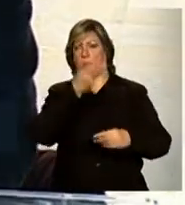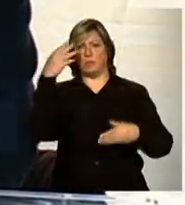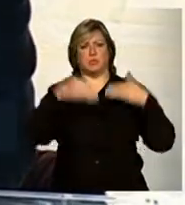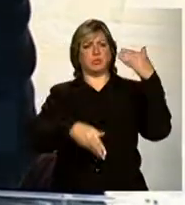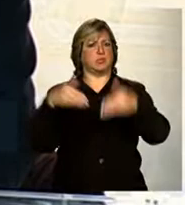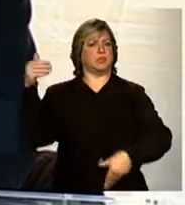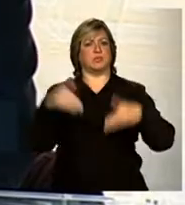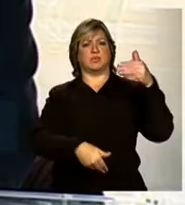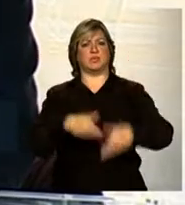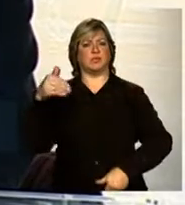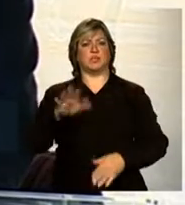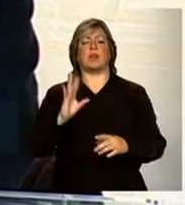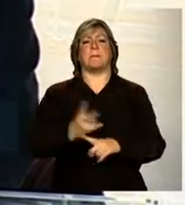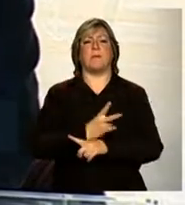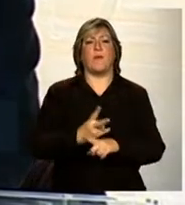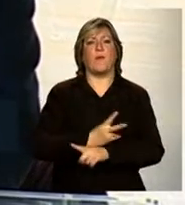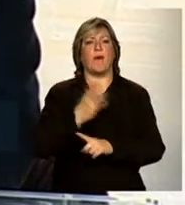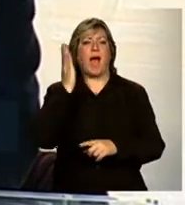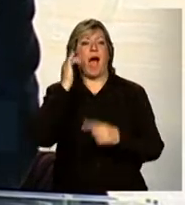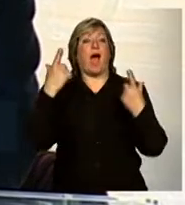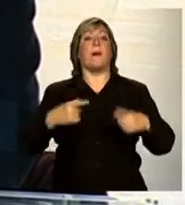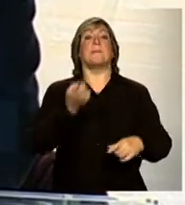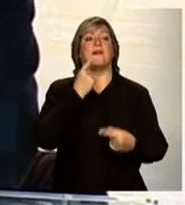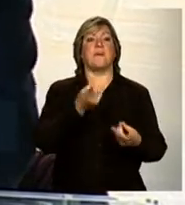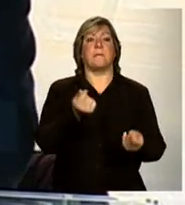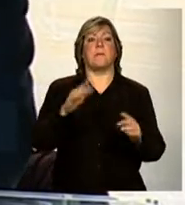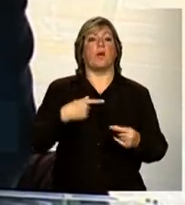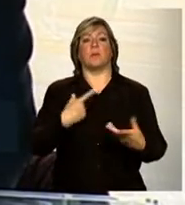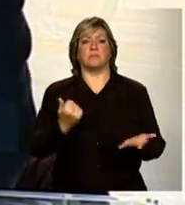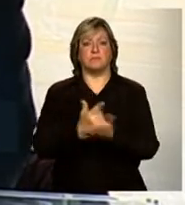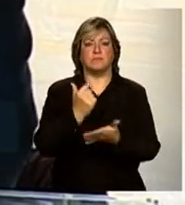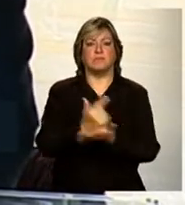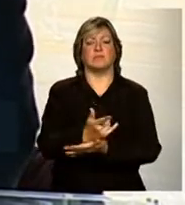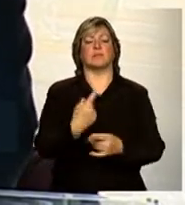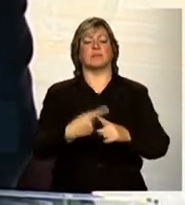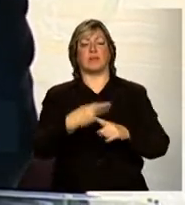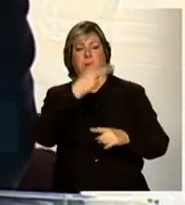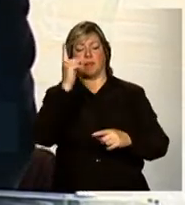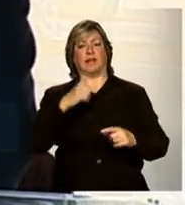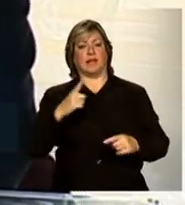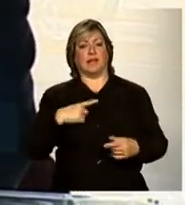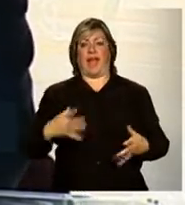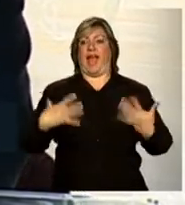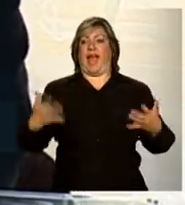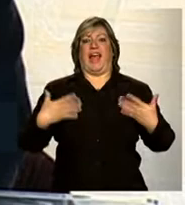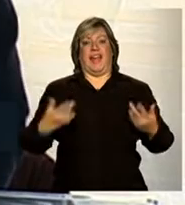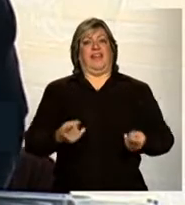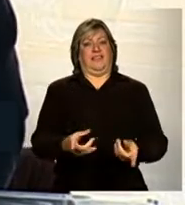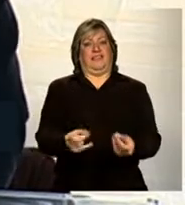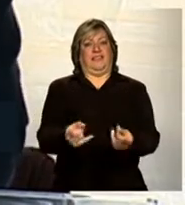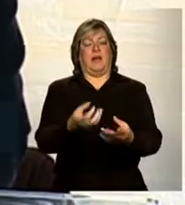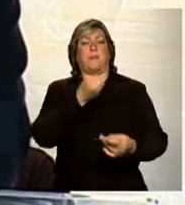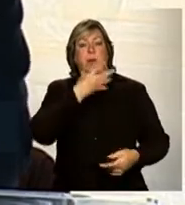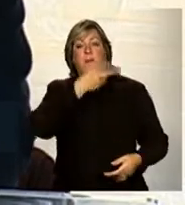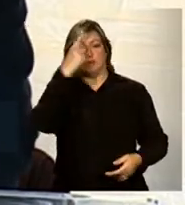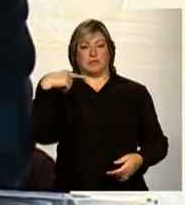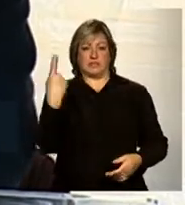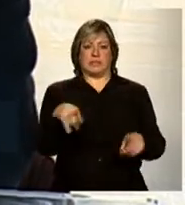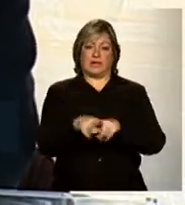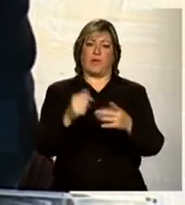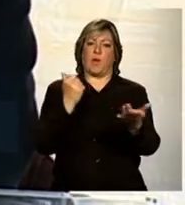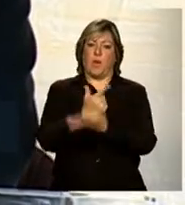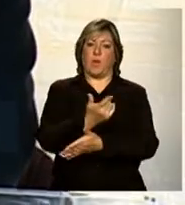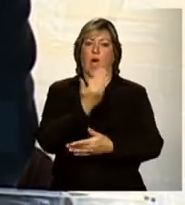já sabe já procura e tem estimulado muito produtor e estimulado muito também o consumidor